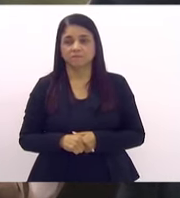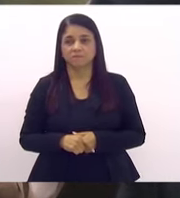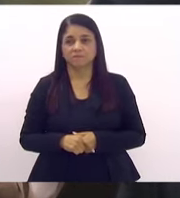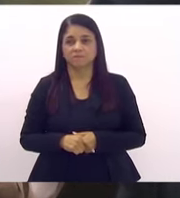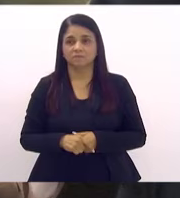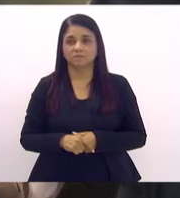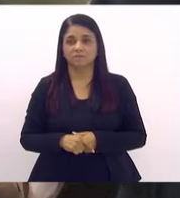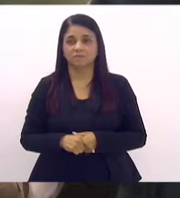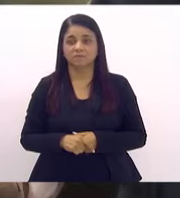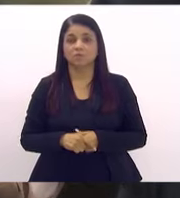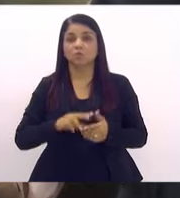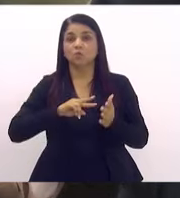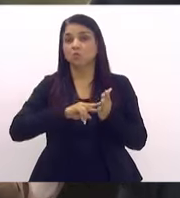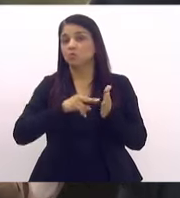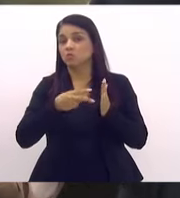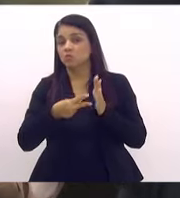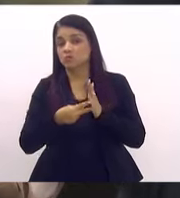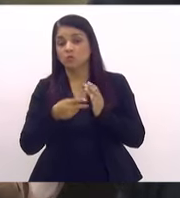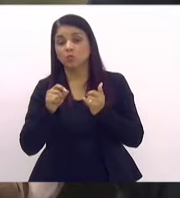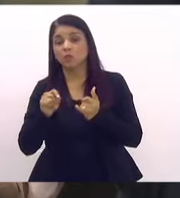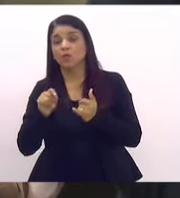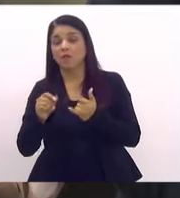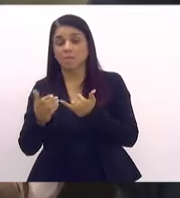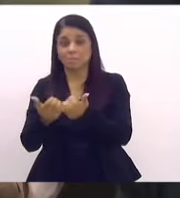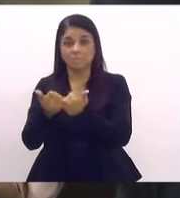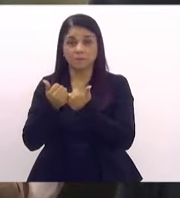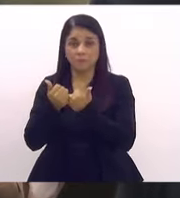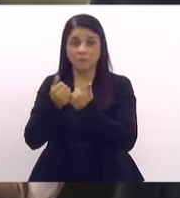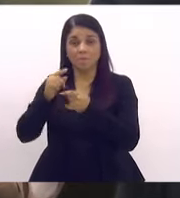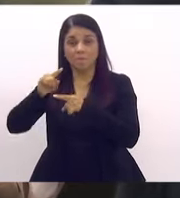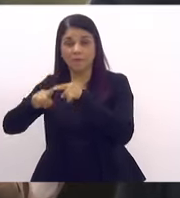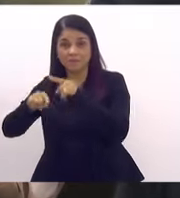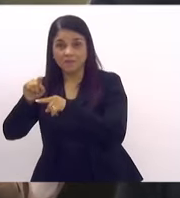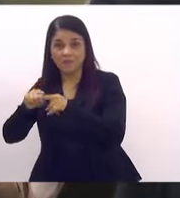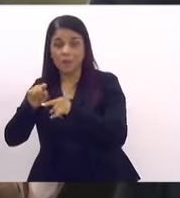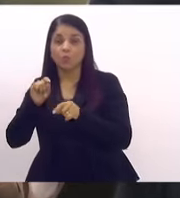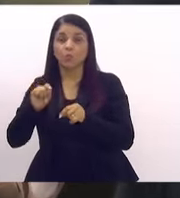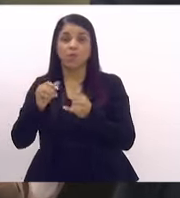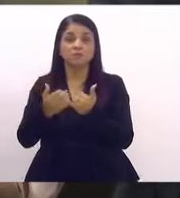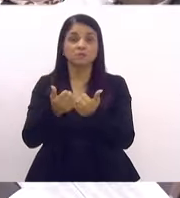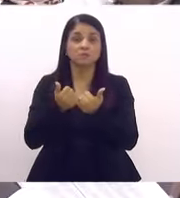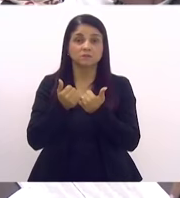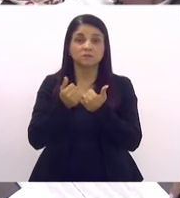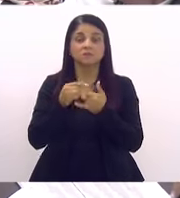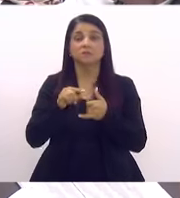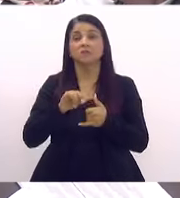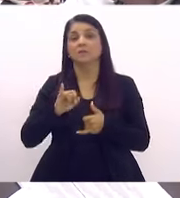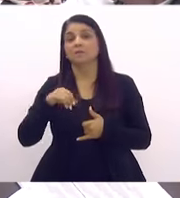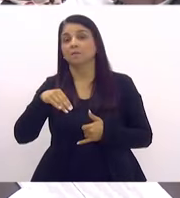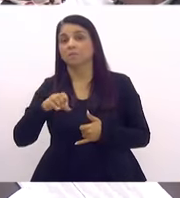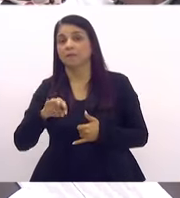gente desvirtuou o sentido do que é patrimônio material e imaterial. Qual com é, essa qual é o 132. Que é...